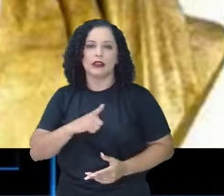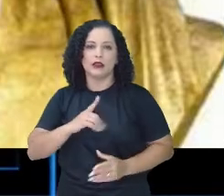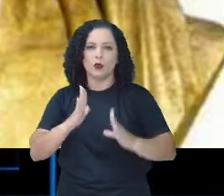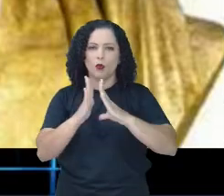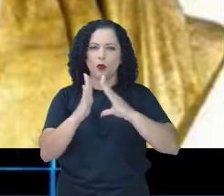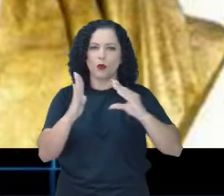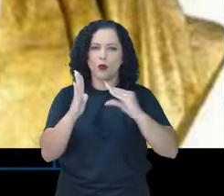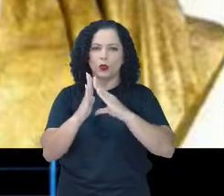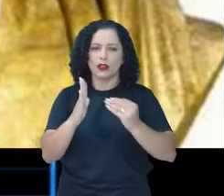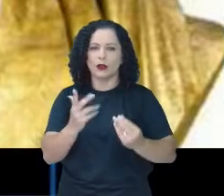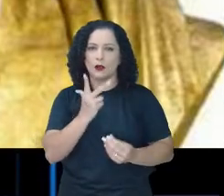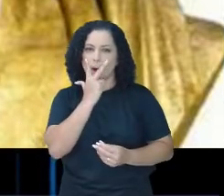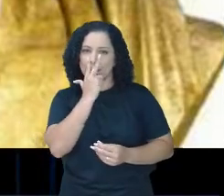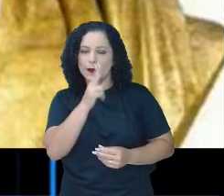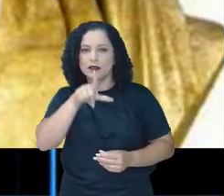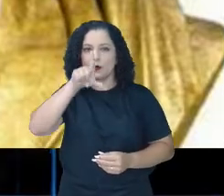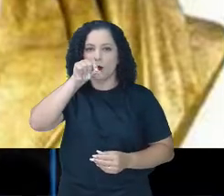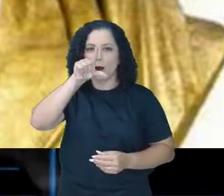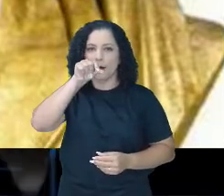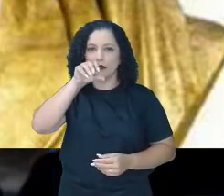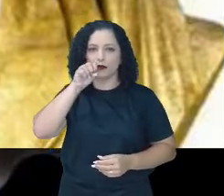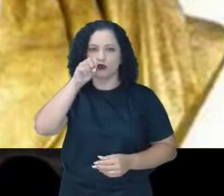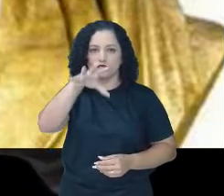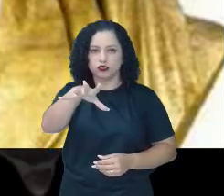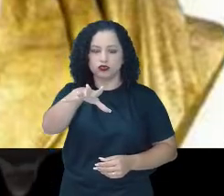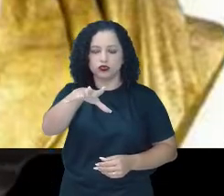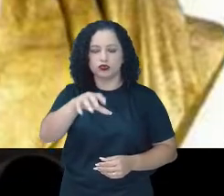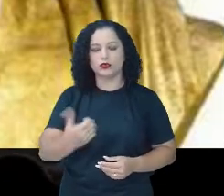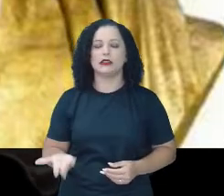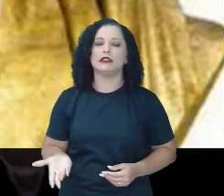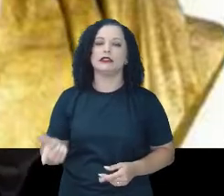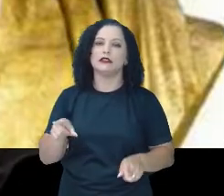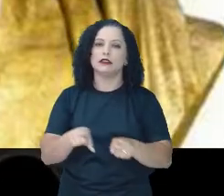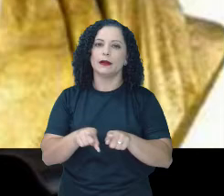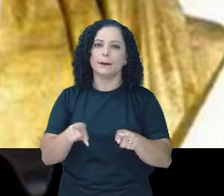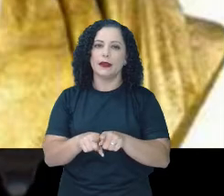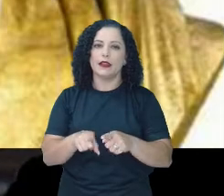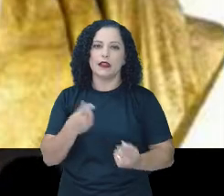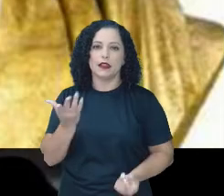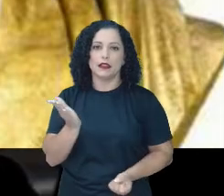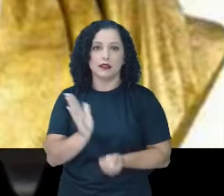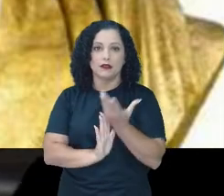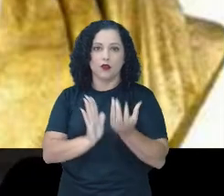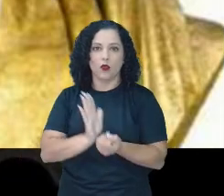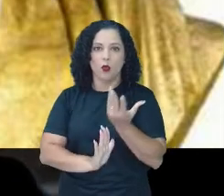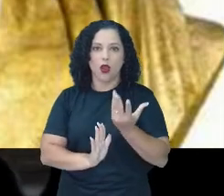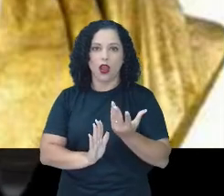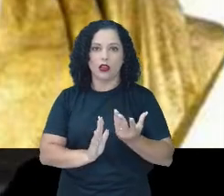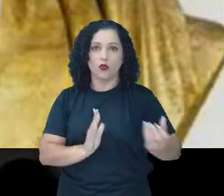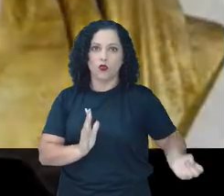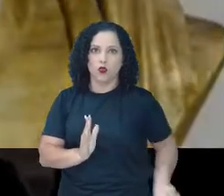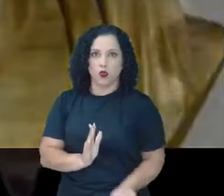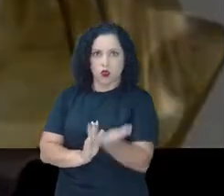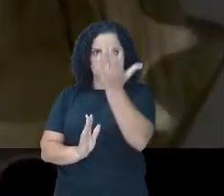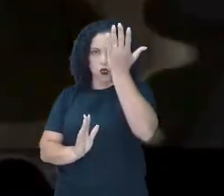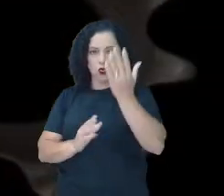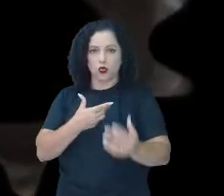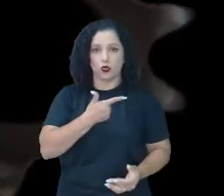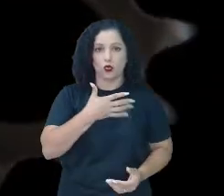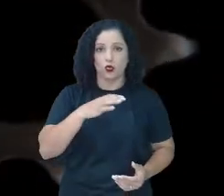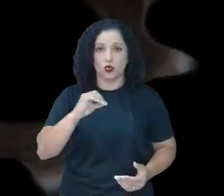propulsionado provavelmente por um jato de vapor. Dizem que o invento voou 200 metros e ele o chamou de o